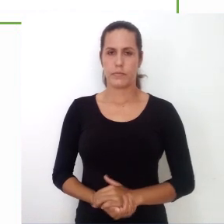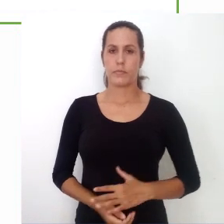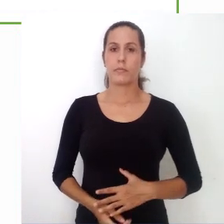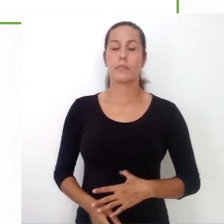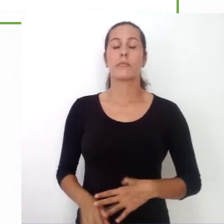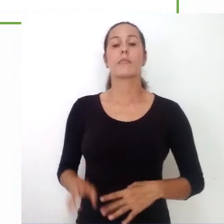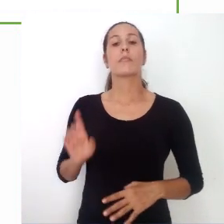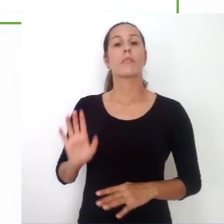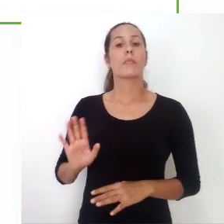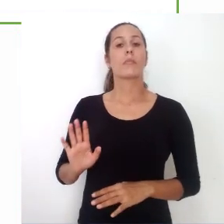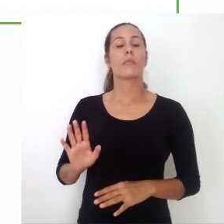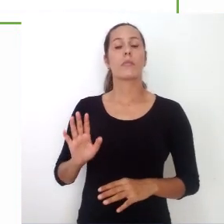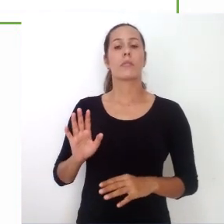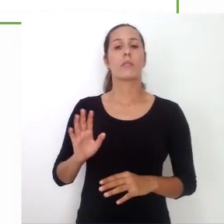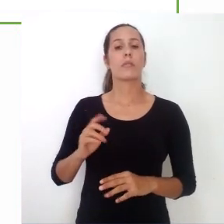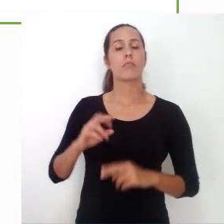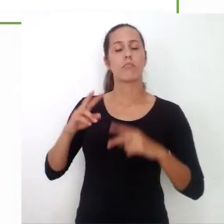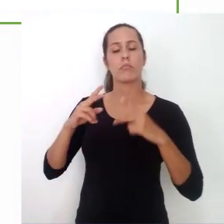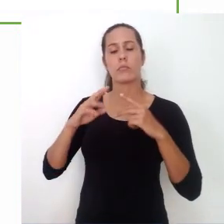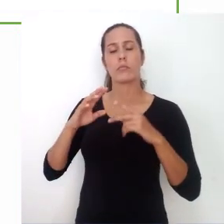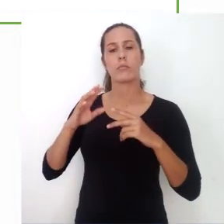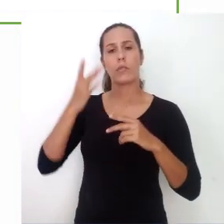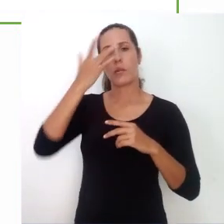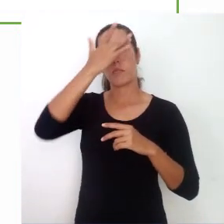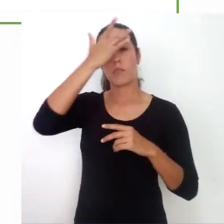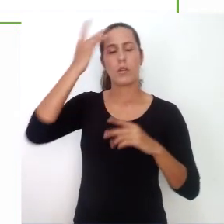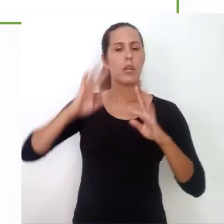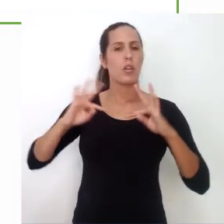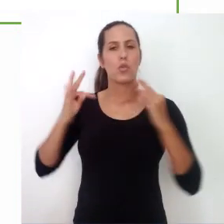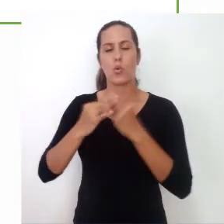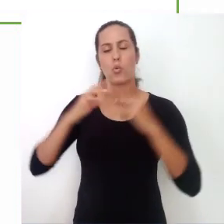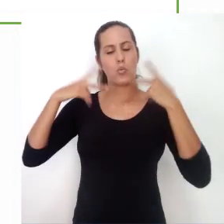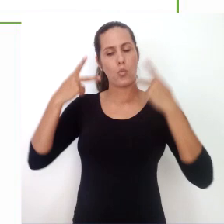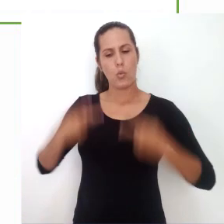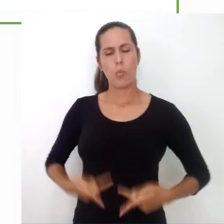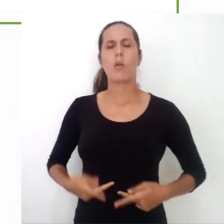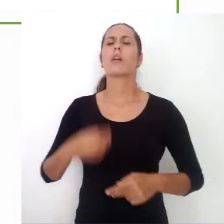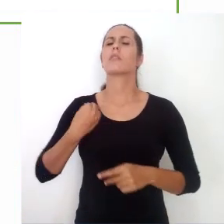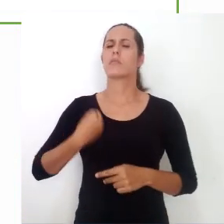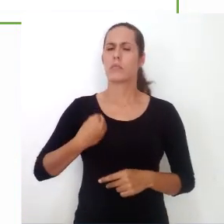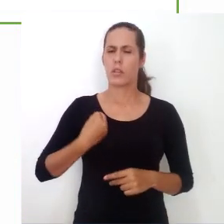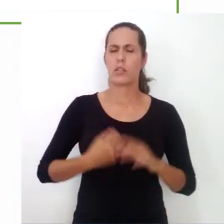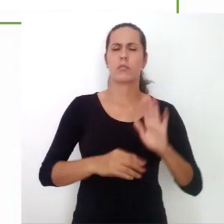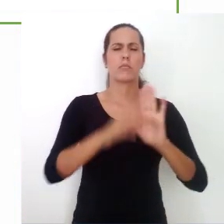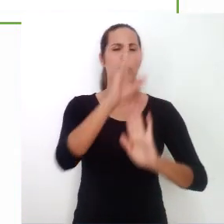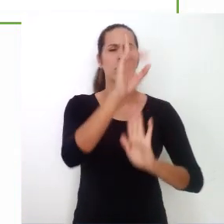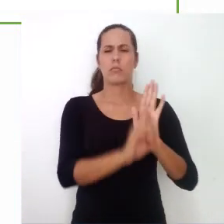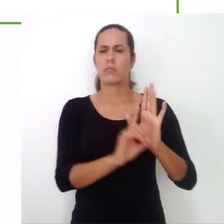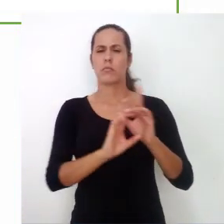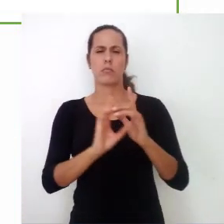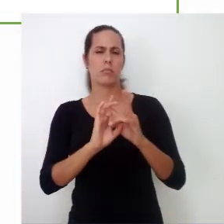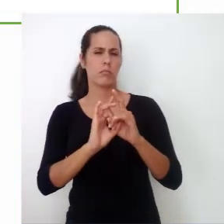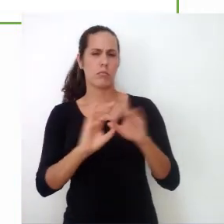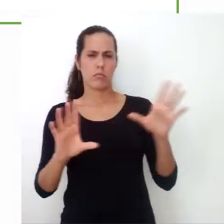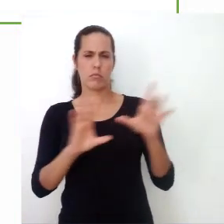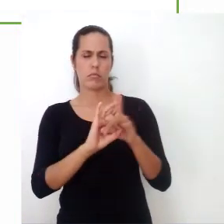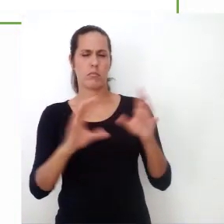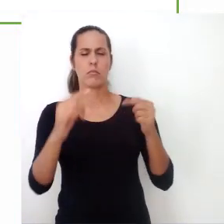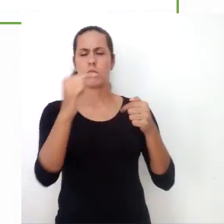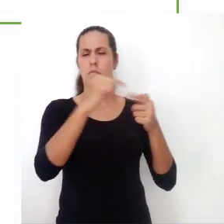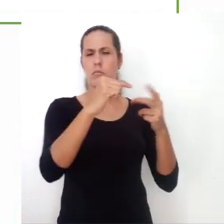lá. Todo ser humano tem capacidade para gozar os direitos e a liberdade e as liberdades